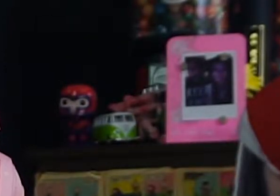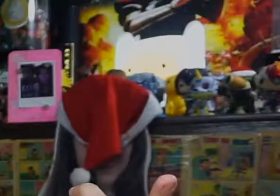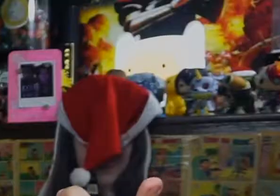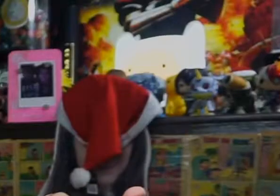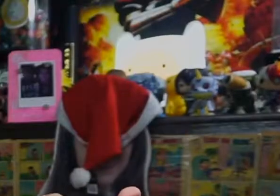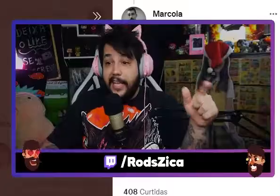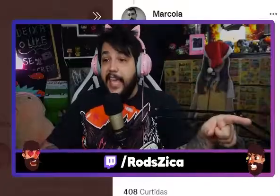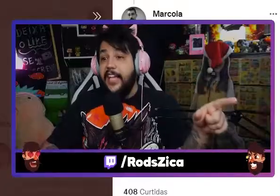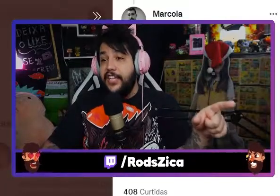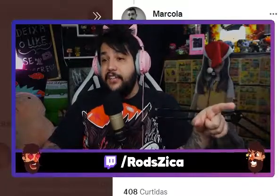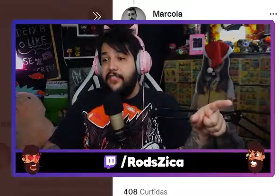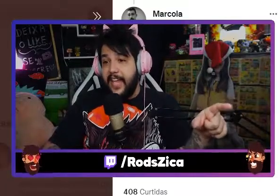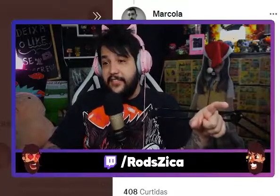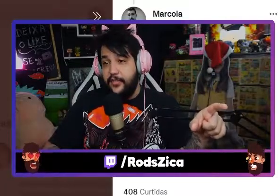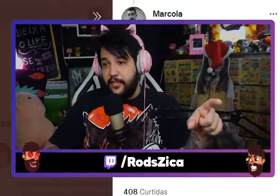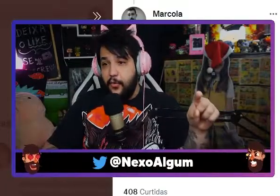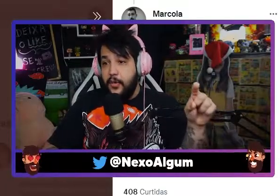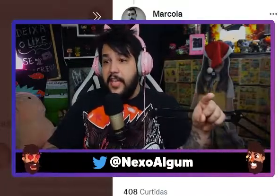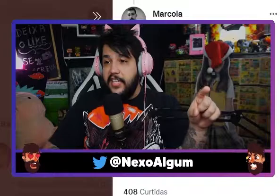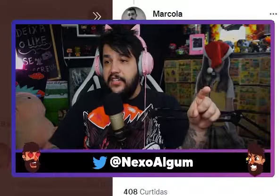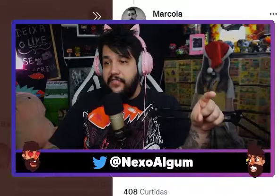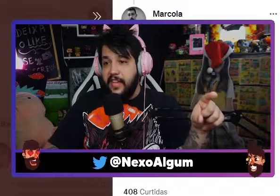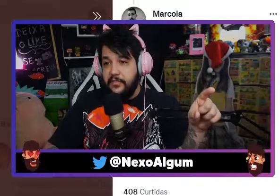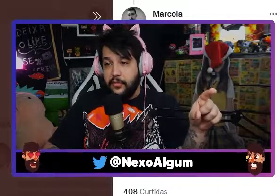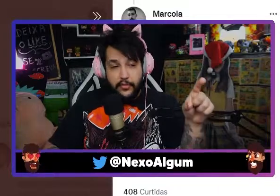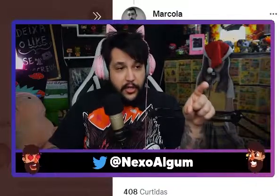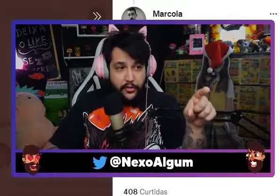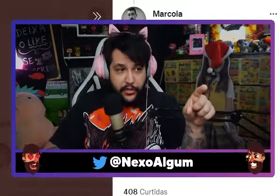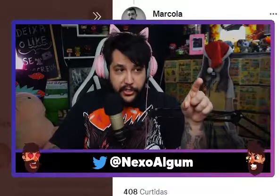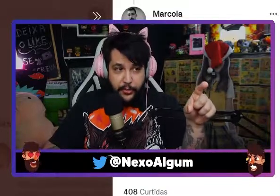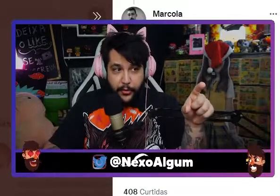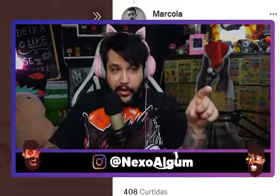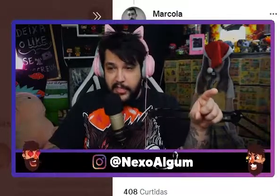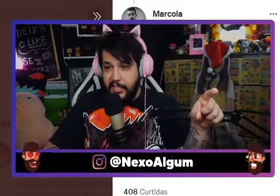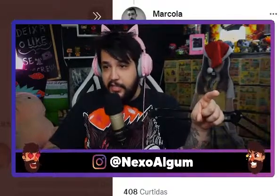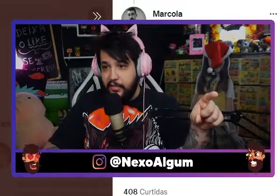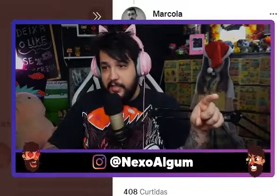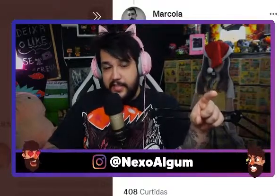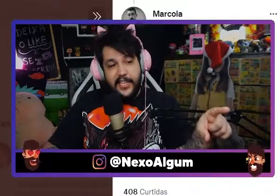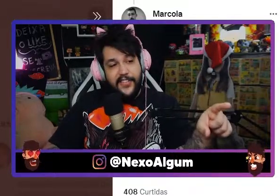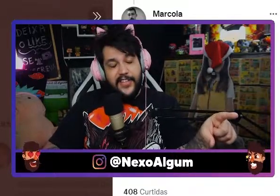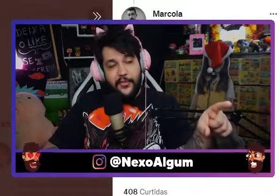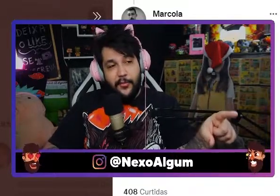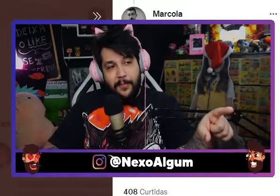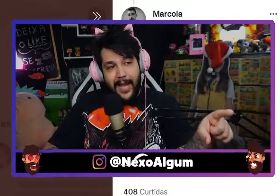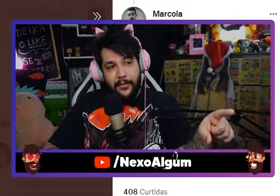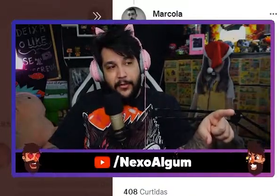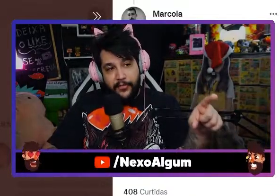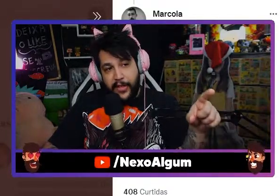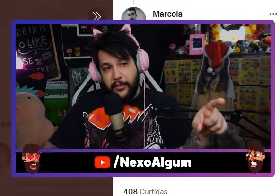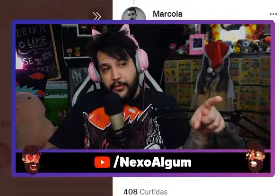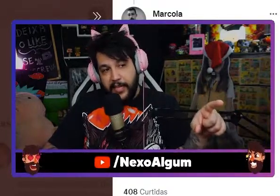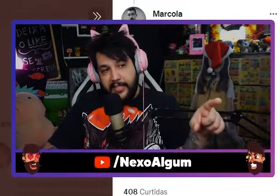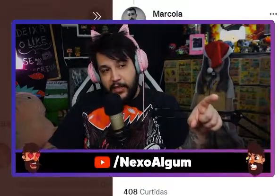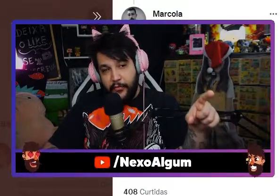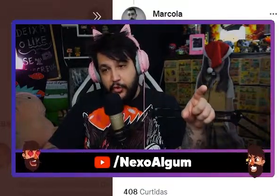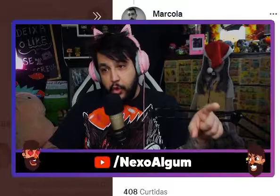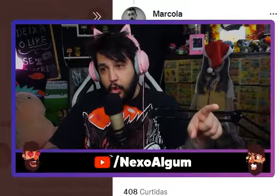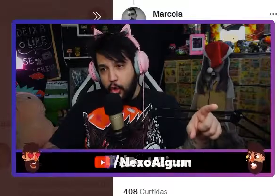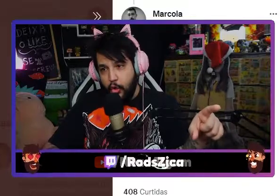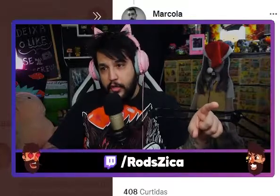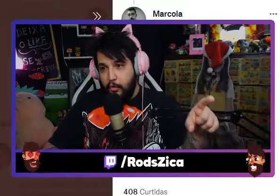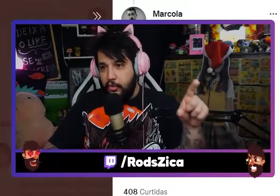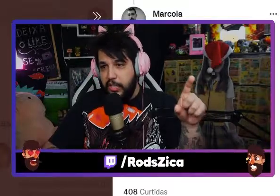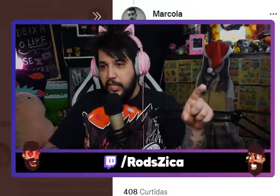pela Fátima Bernardes que é ele the investor oq the investor só surgiu por causa disso se estivesse ocupado vendo